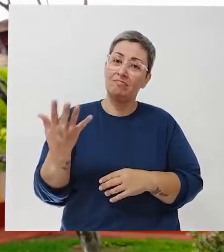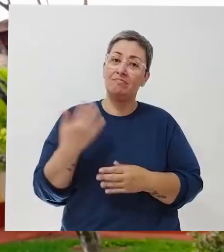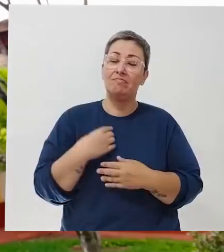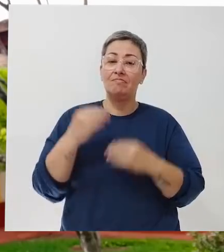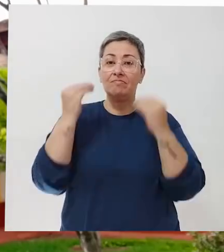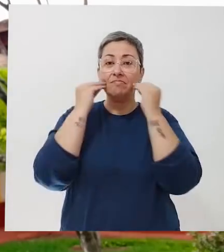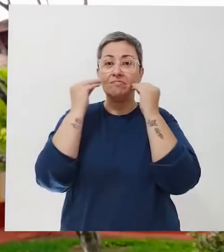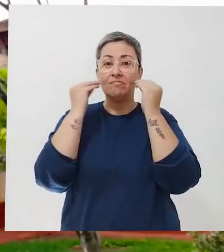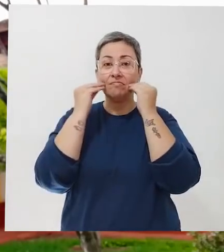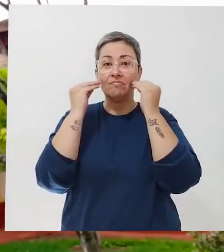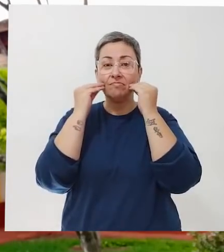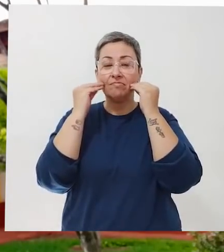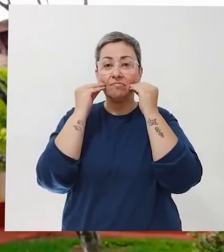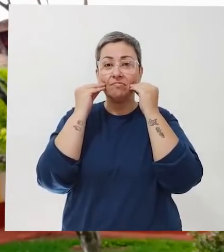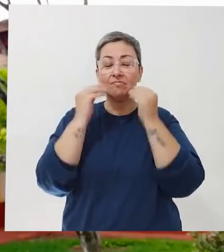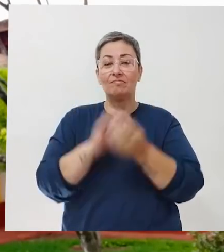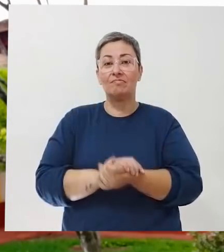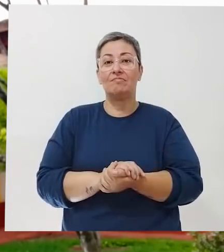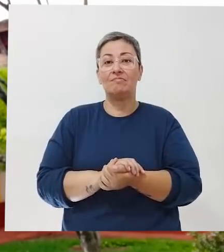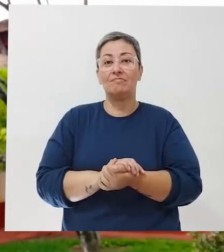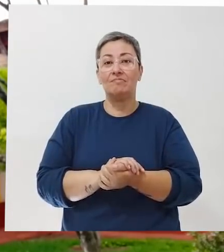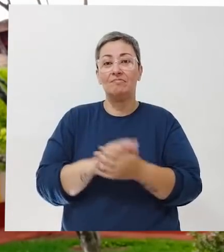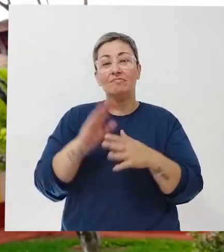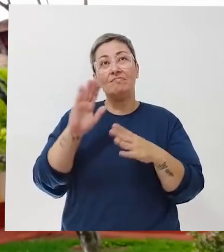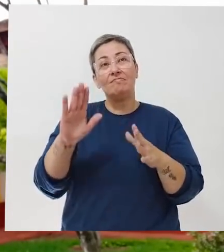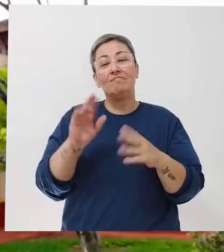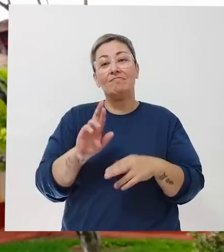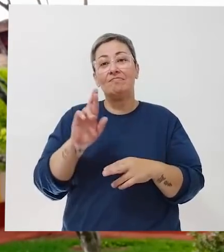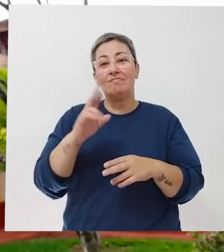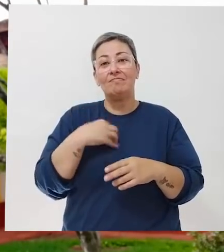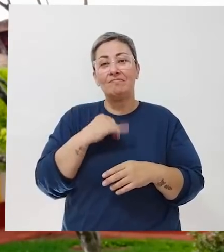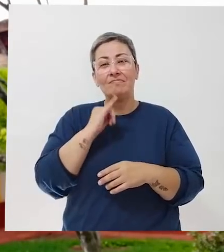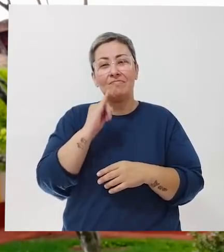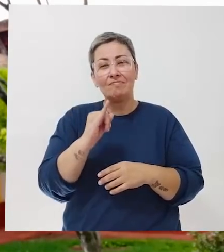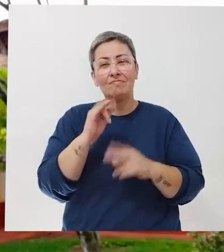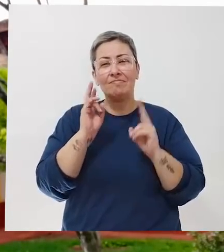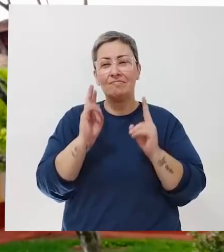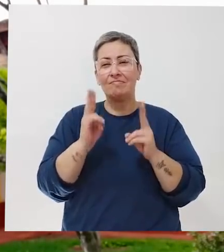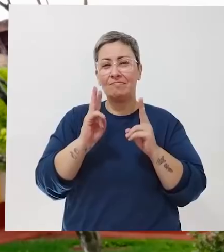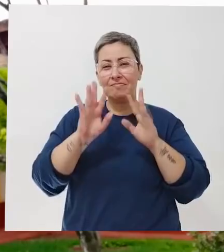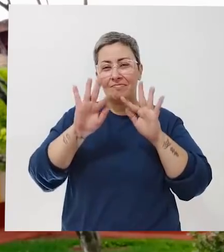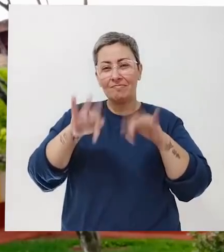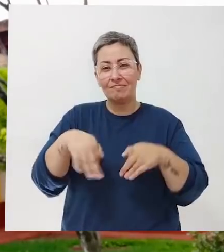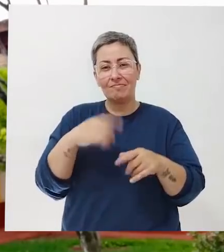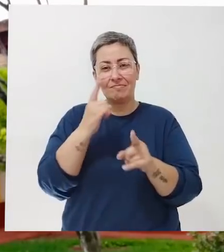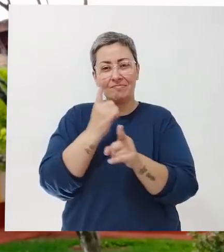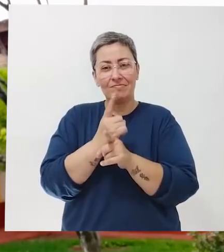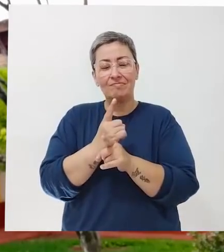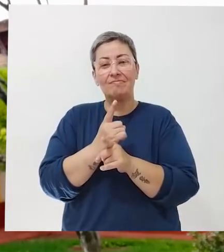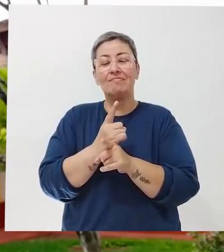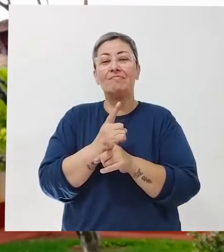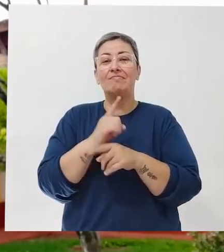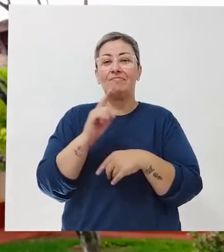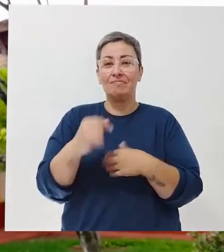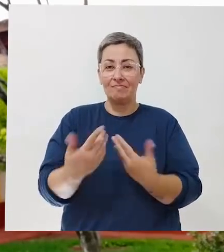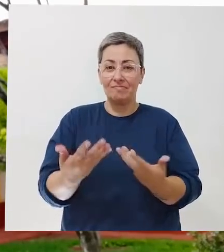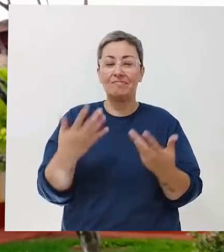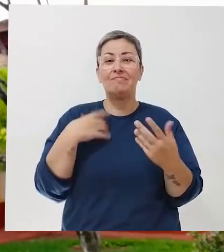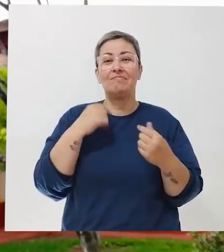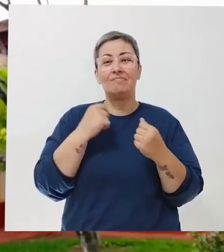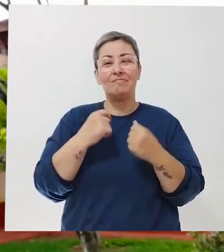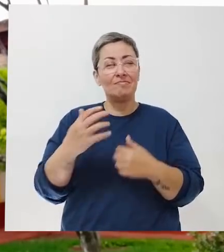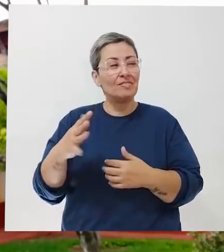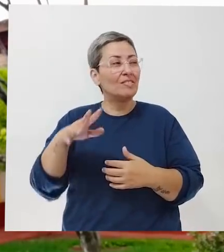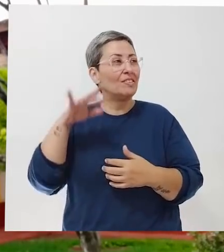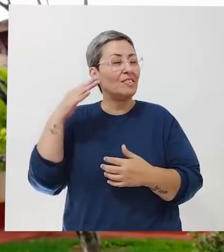acontecer. Um grande beijo, gente! E que isso que eu falo sempre no final dos nossos encontros